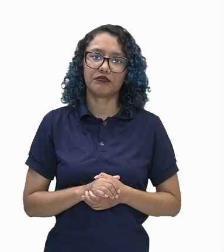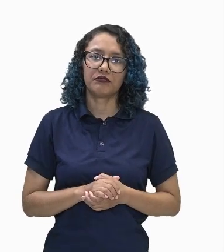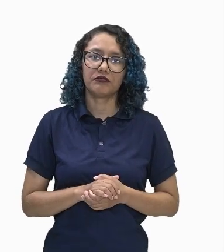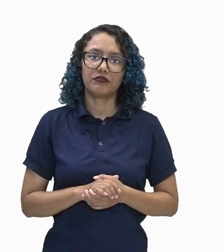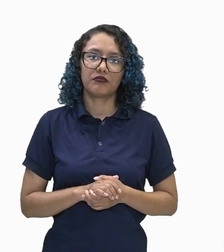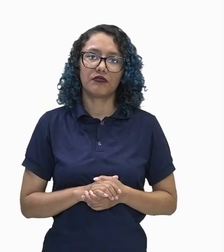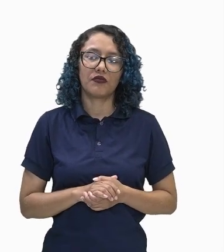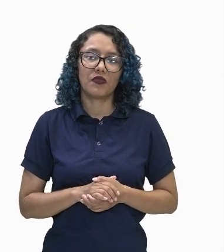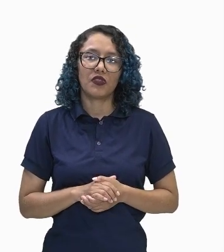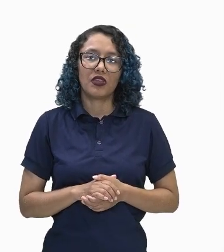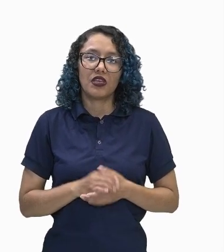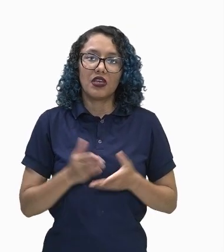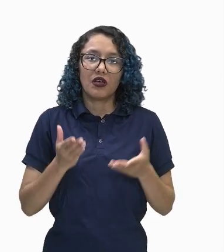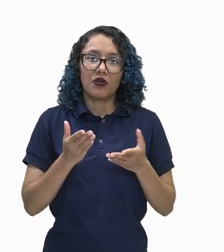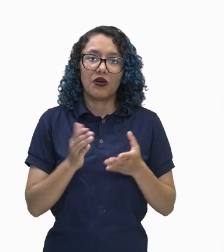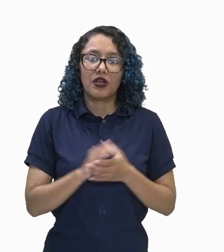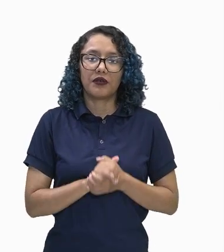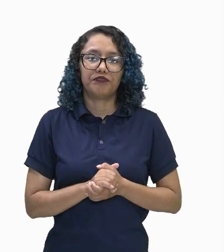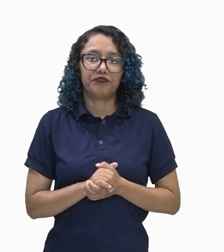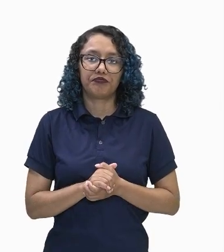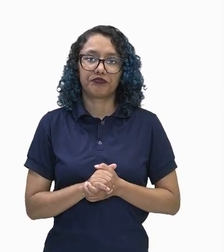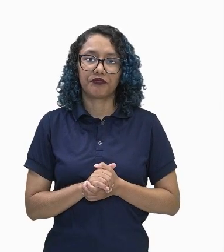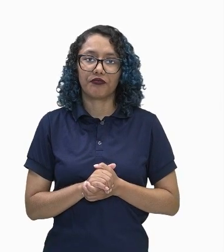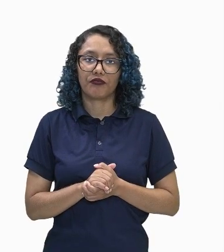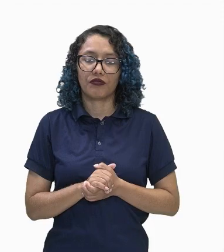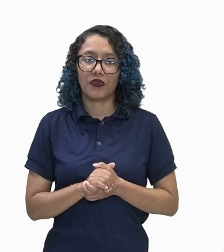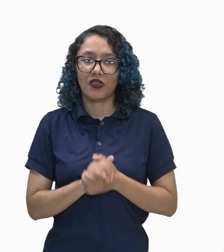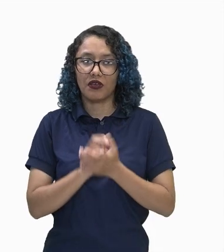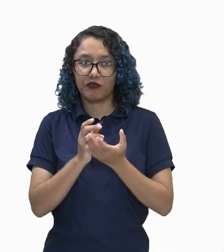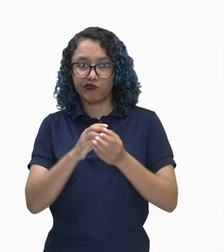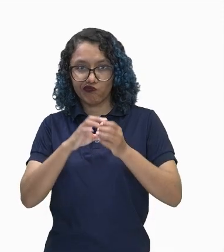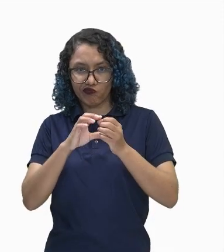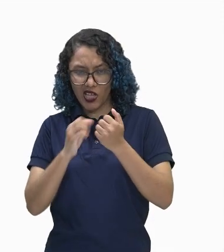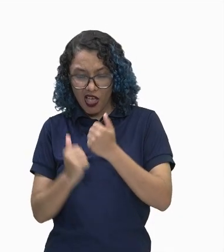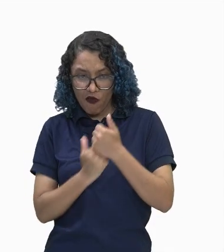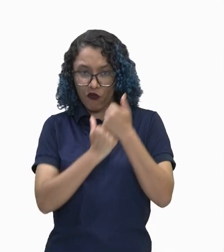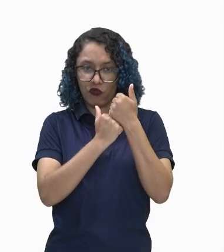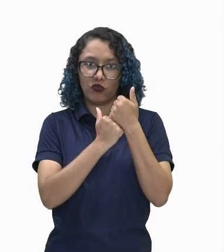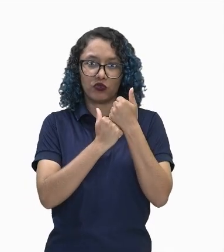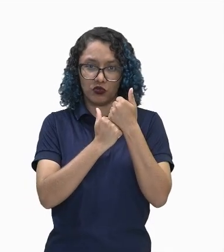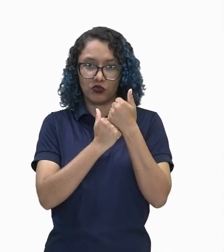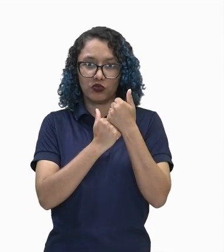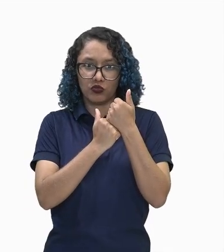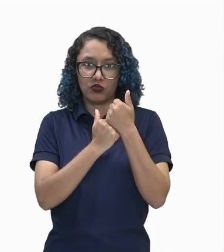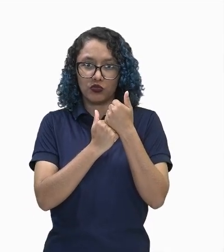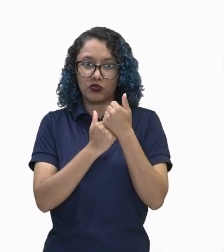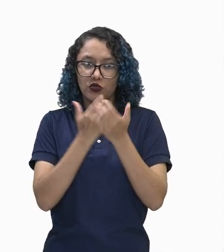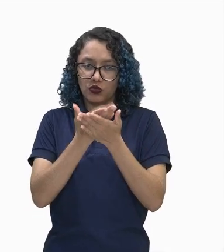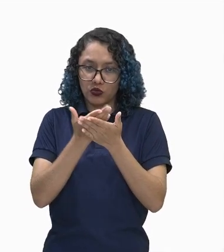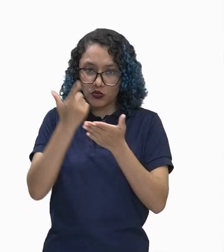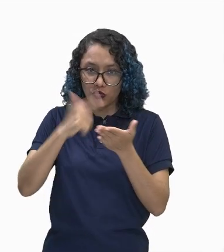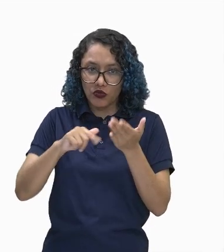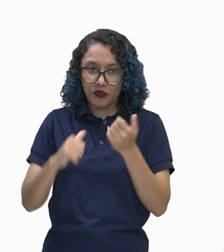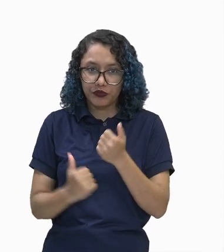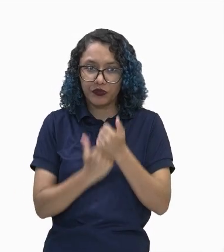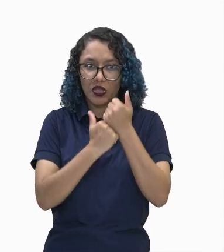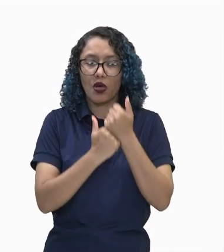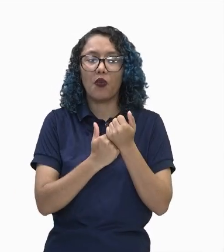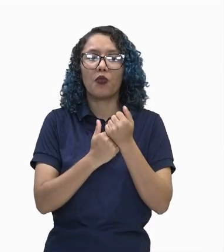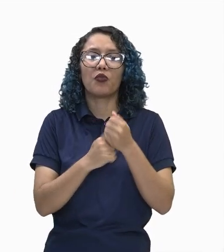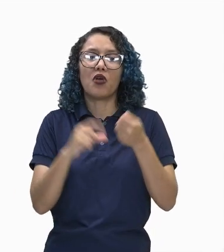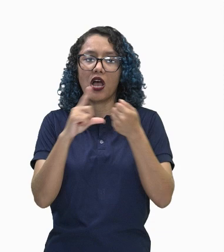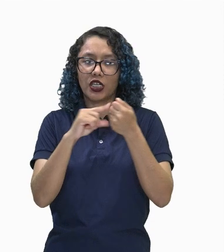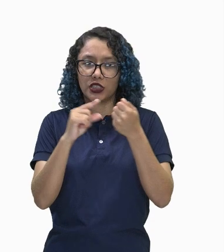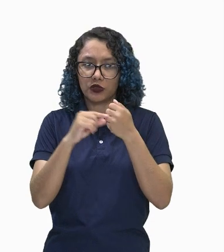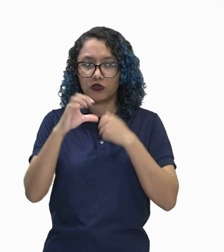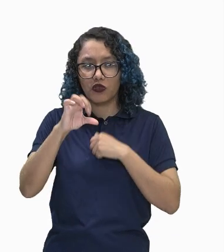da recuperação e do reforço. Então, ele vai dizer, o artigo 95 vai